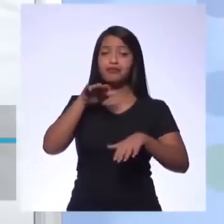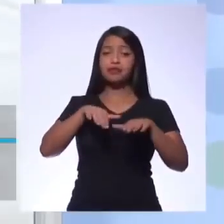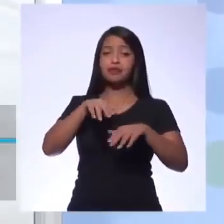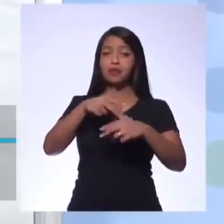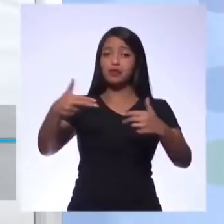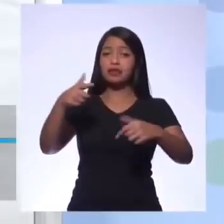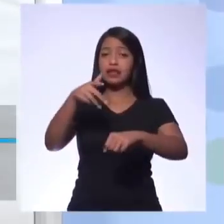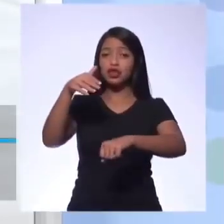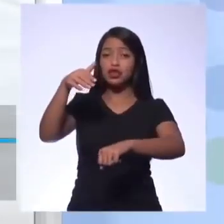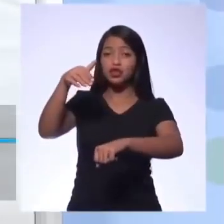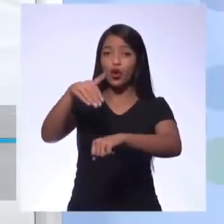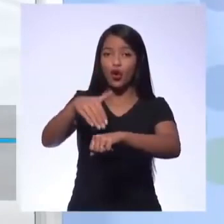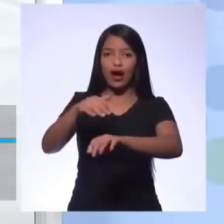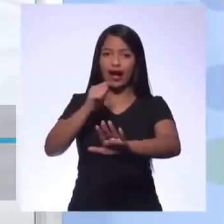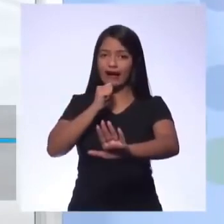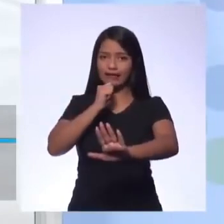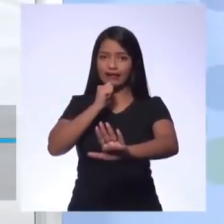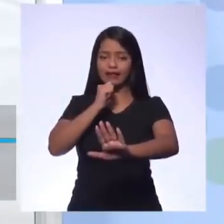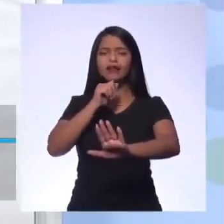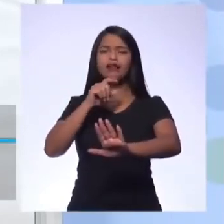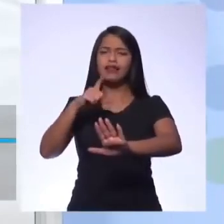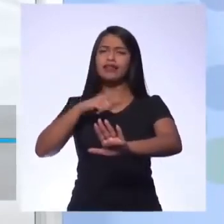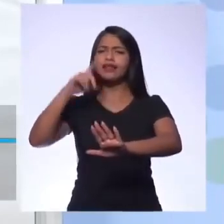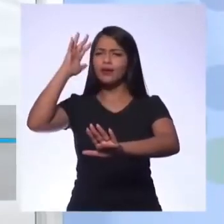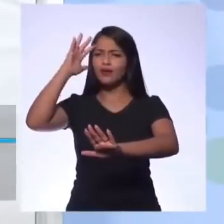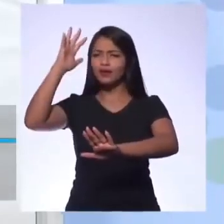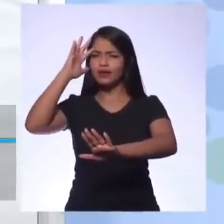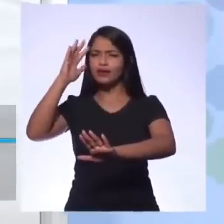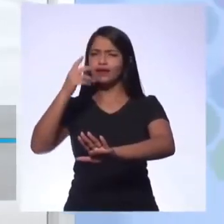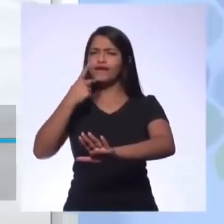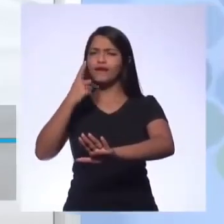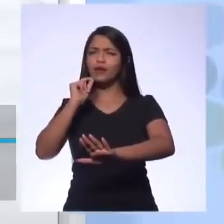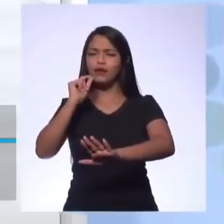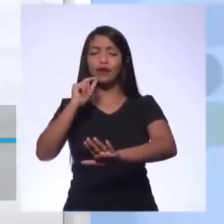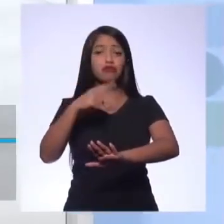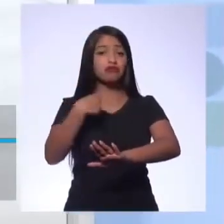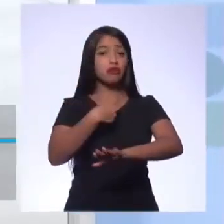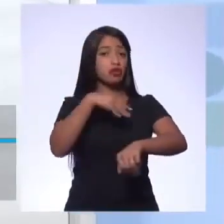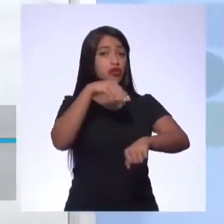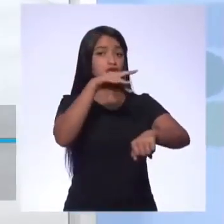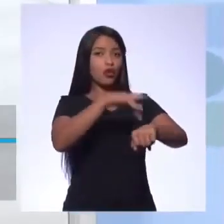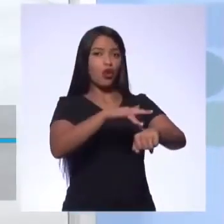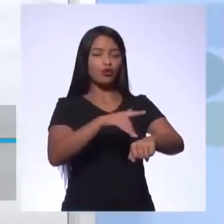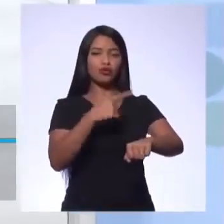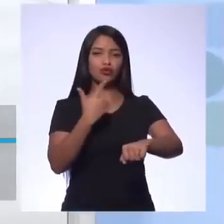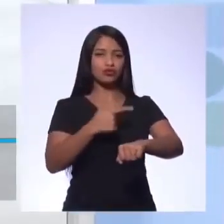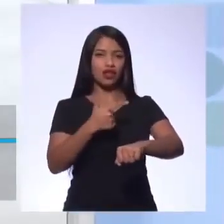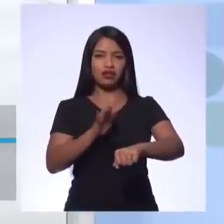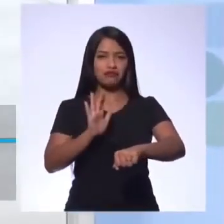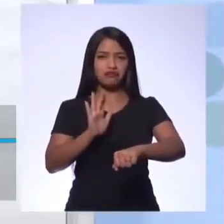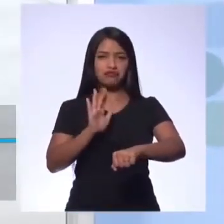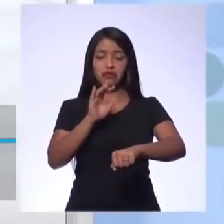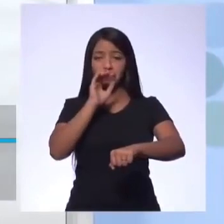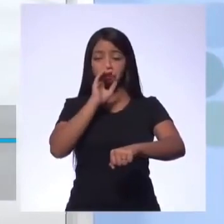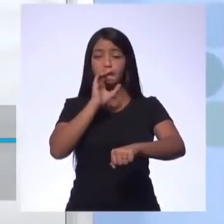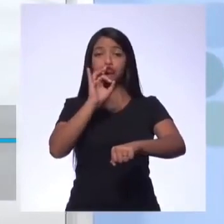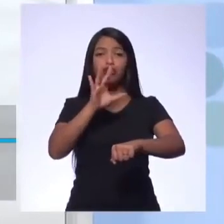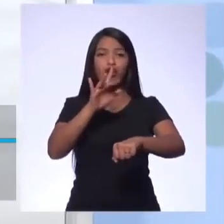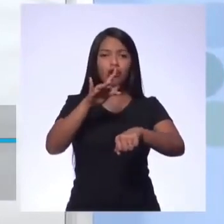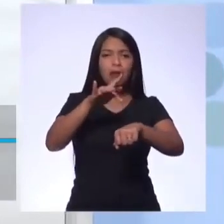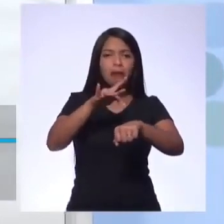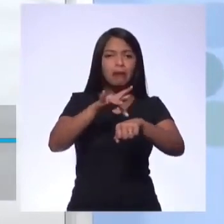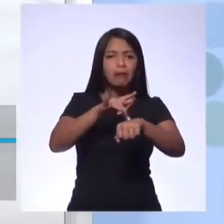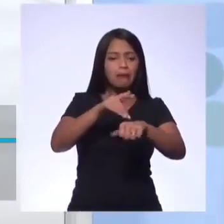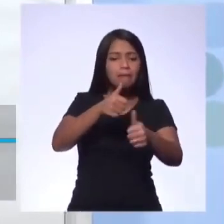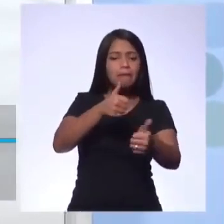aí que diz que a gente nem chega a tocar de fato algumas coisas. No campo microscópico e tal, o que a gente tem é uma aproximação